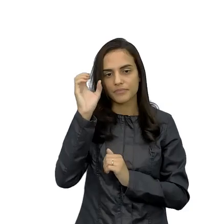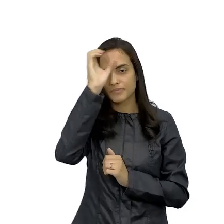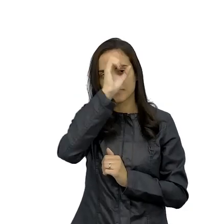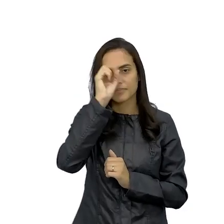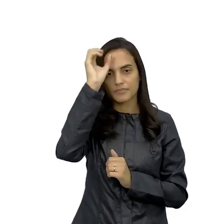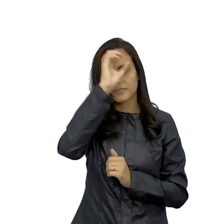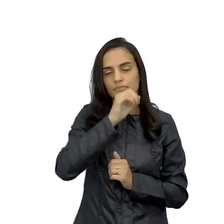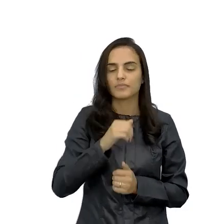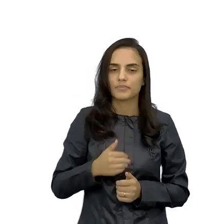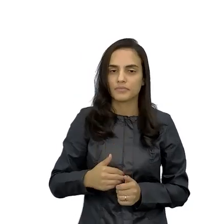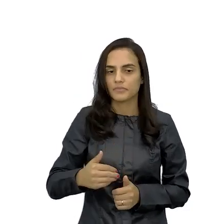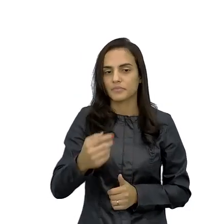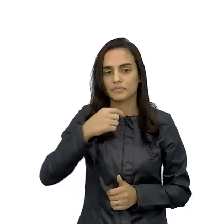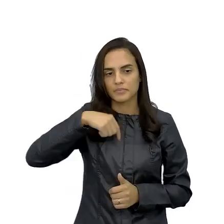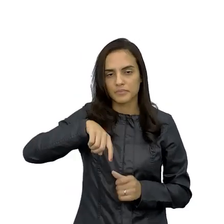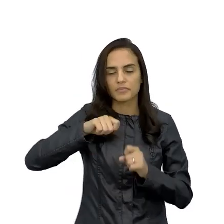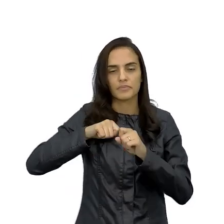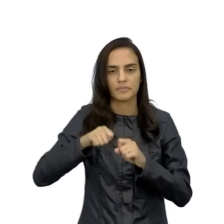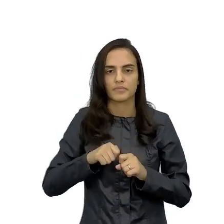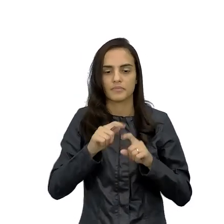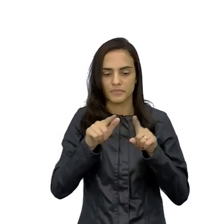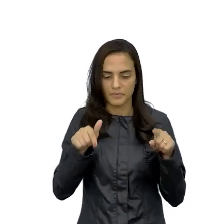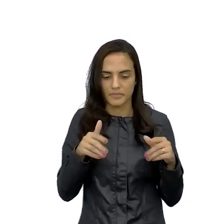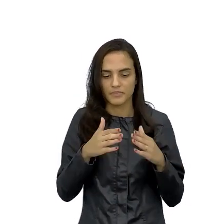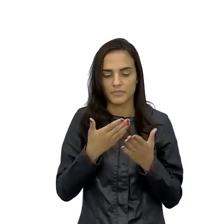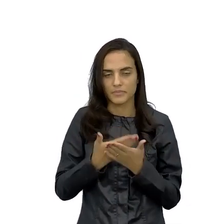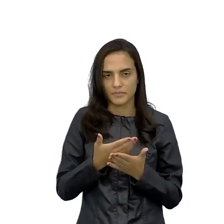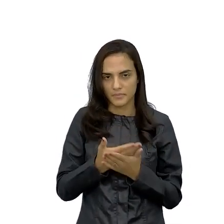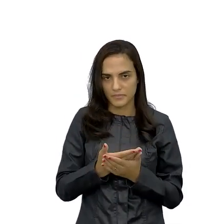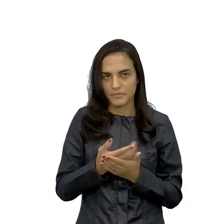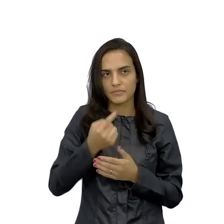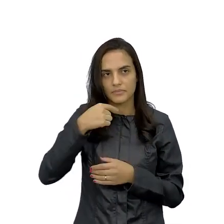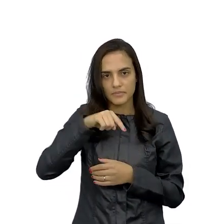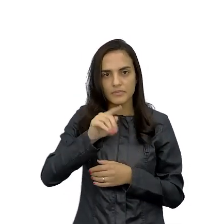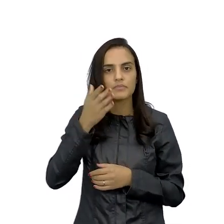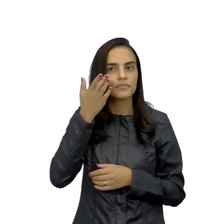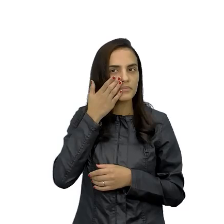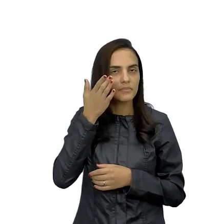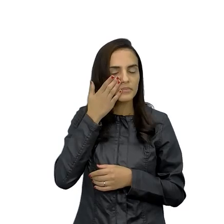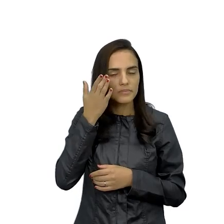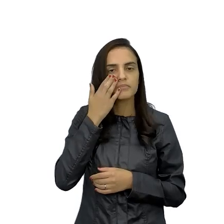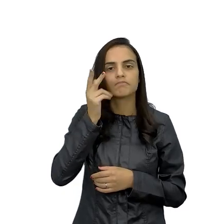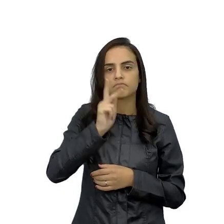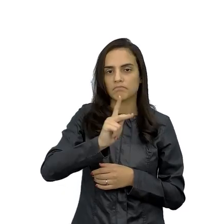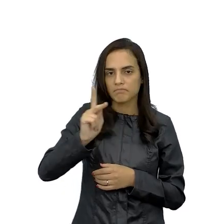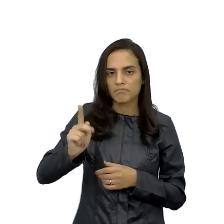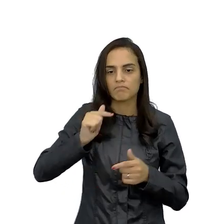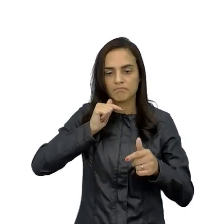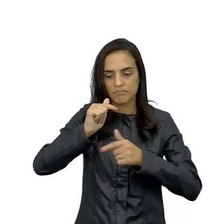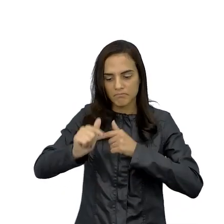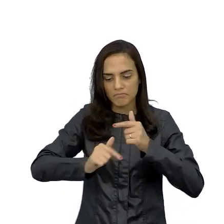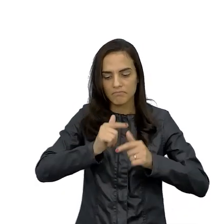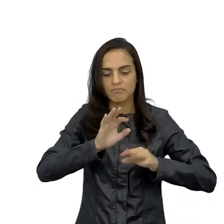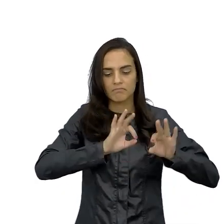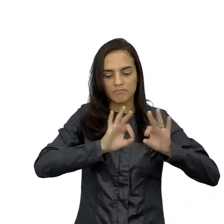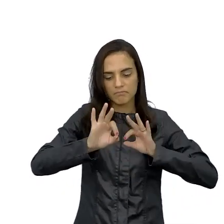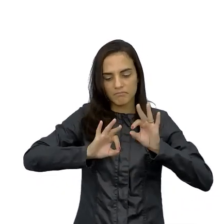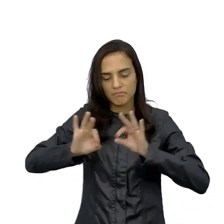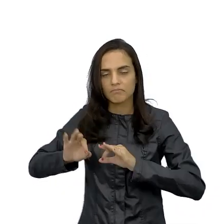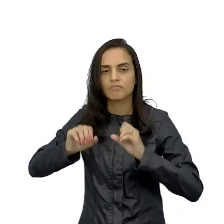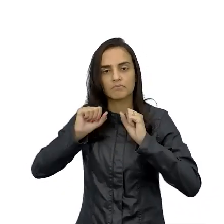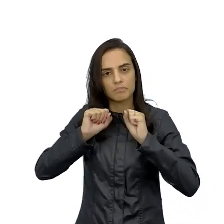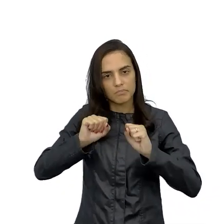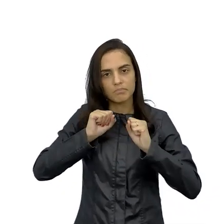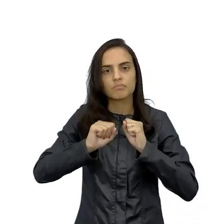para além daquilo que a gente faz na sala de aula, né? A gente sabe o quanto o professor trabalha e ele se organiza para poder